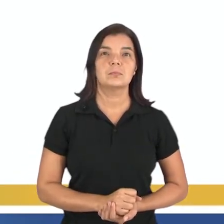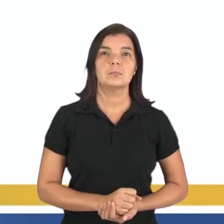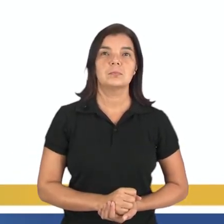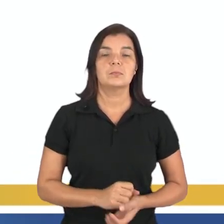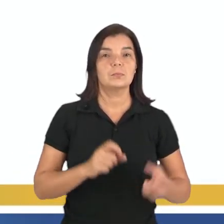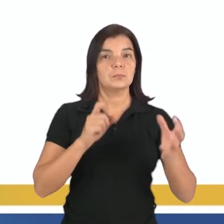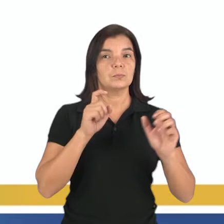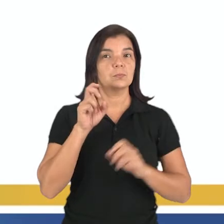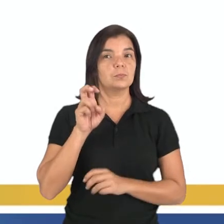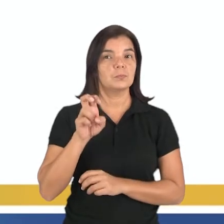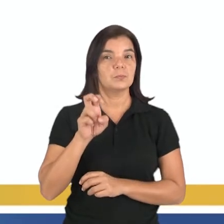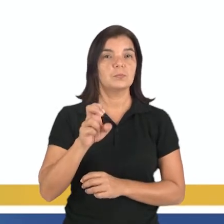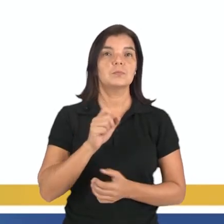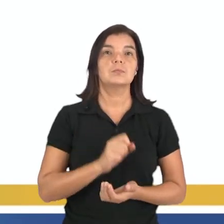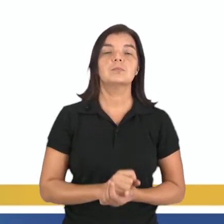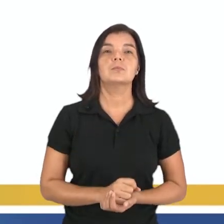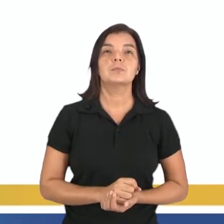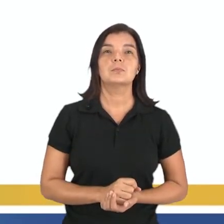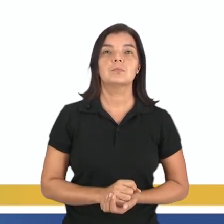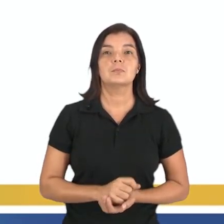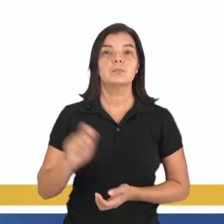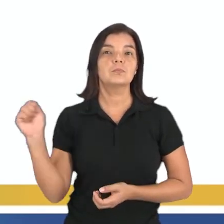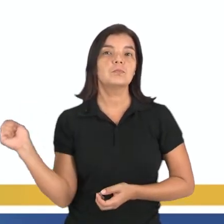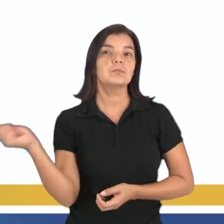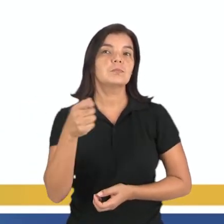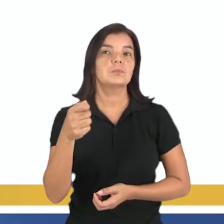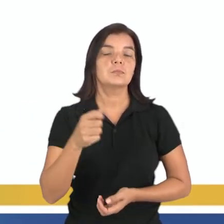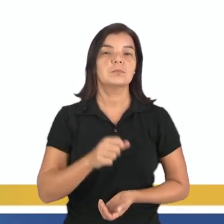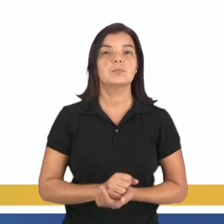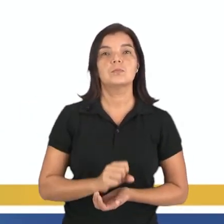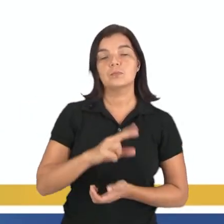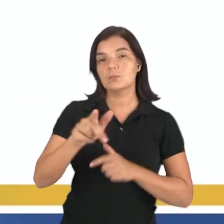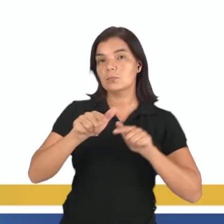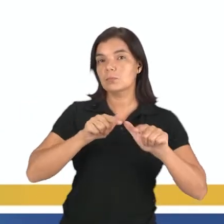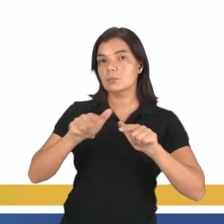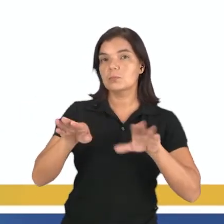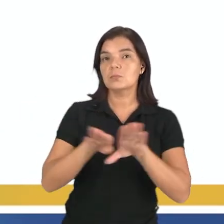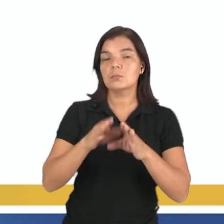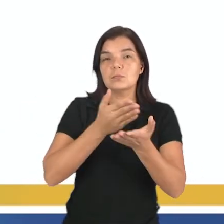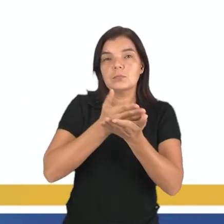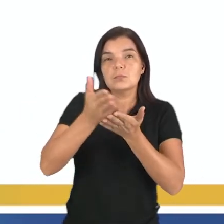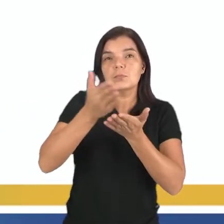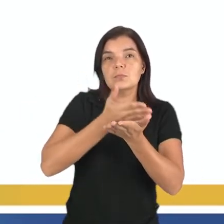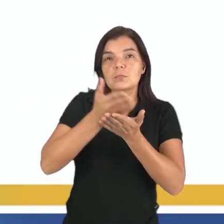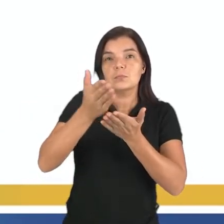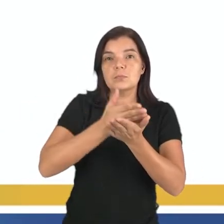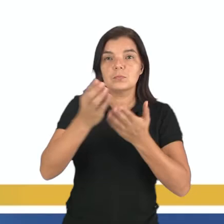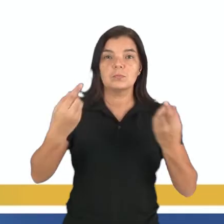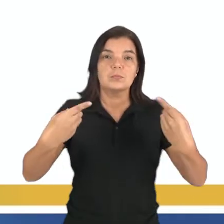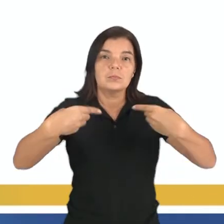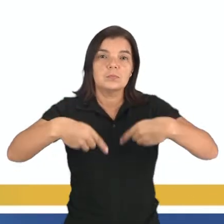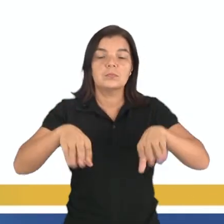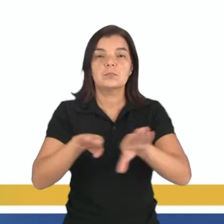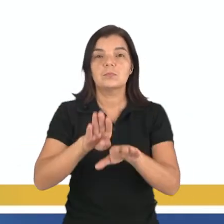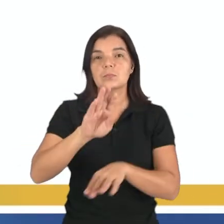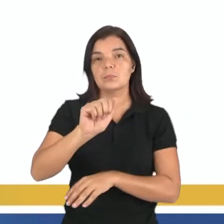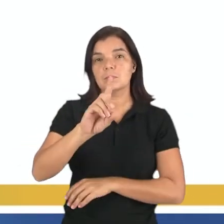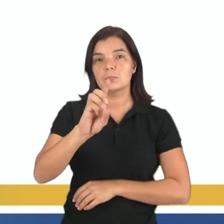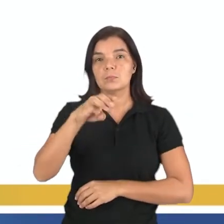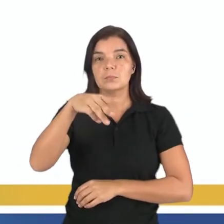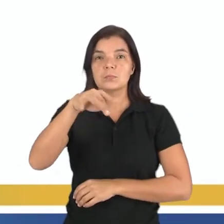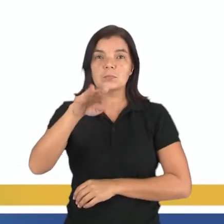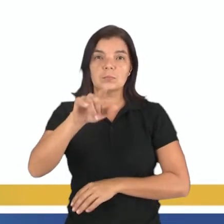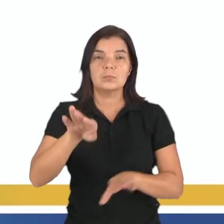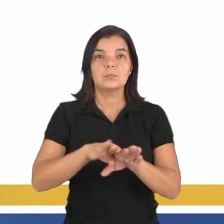O quinto passo é sobre o saque ou serviço, ou seja, iniciar uma partida de badminton.